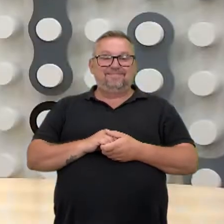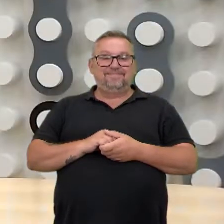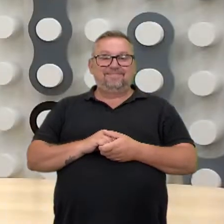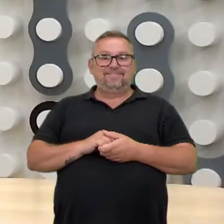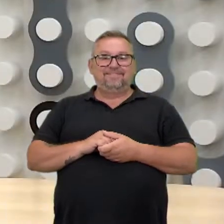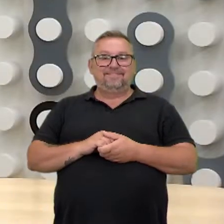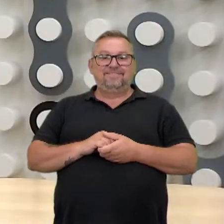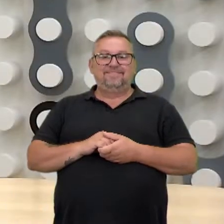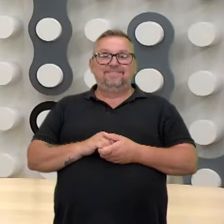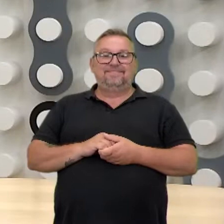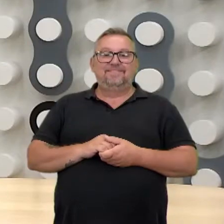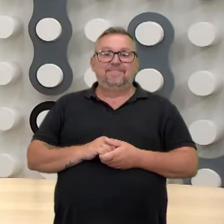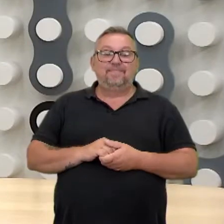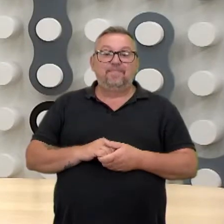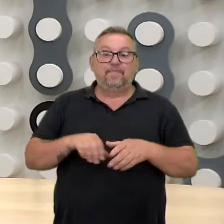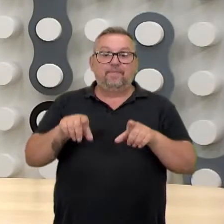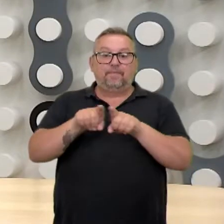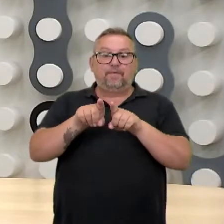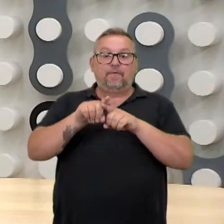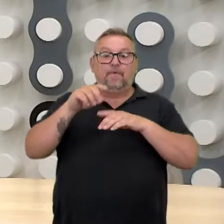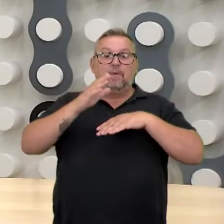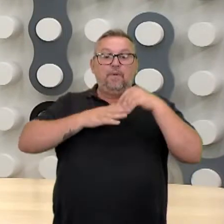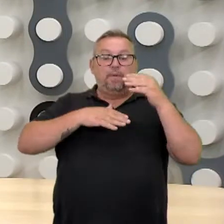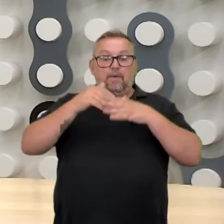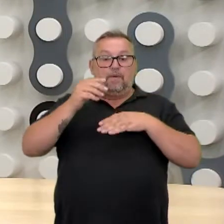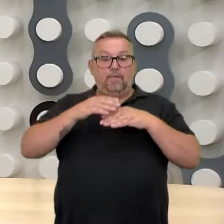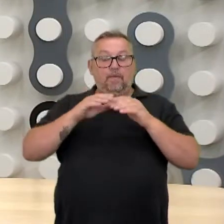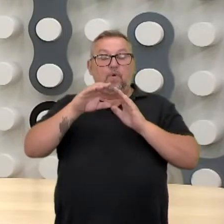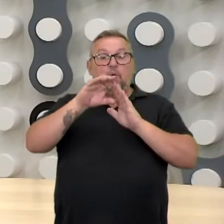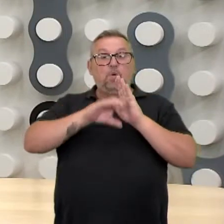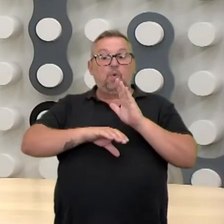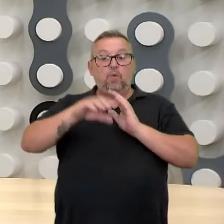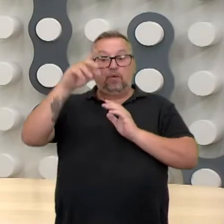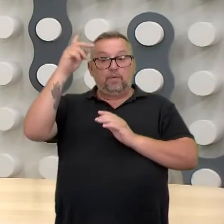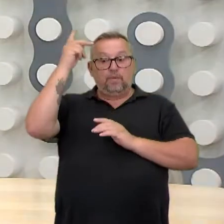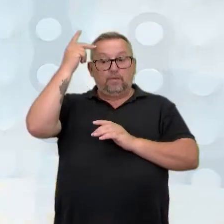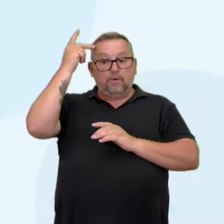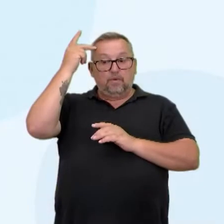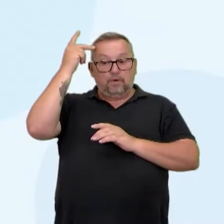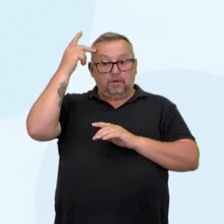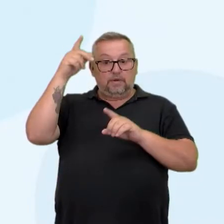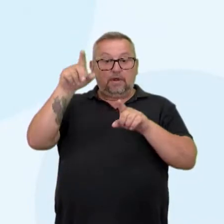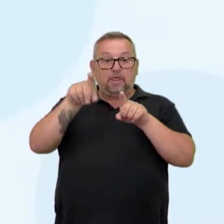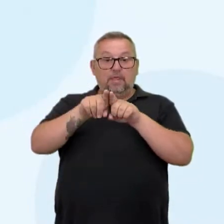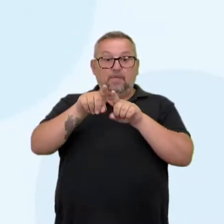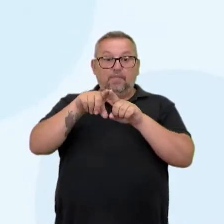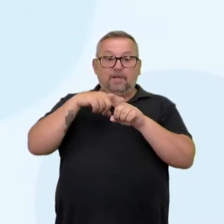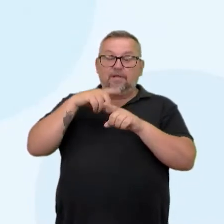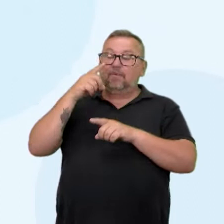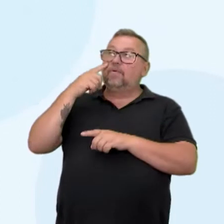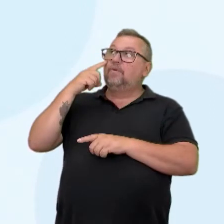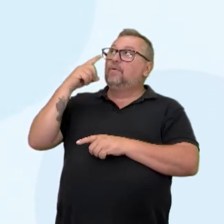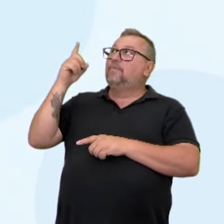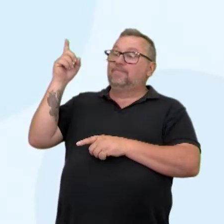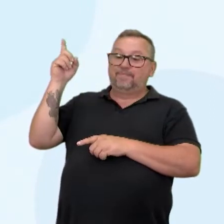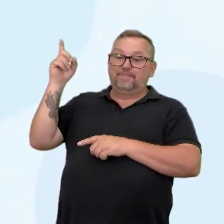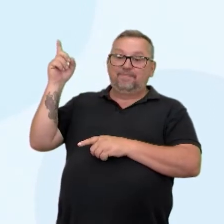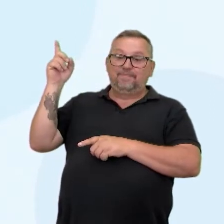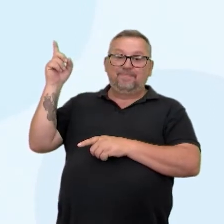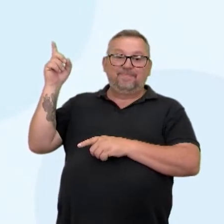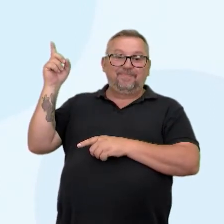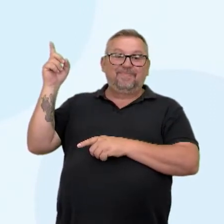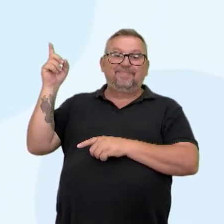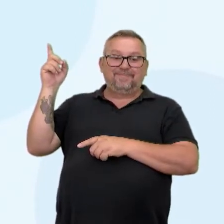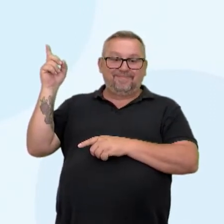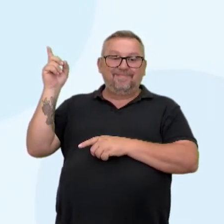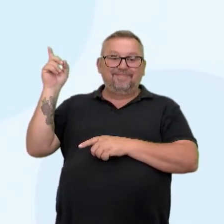essas habilidades. E também tem as habilidades do currículo paulista, né, que está aí na tela para vocês. Está aí as habilidades